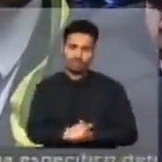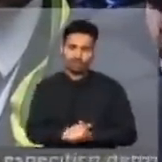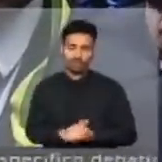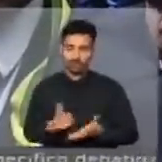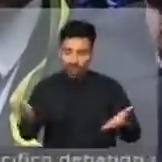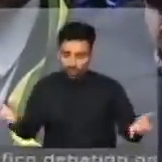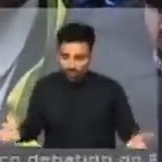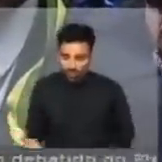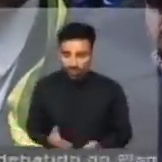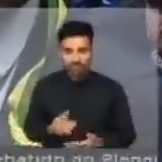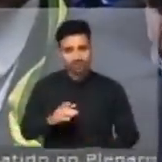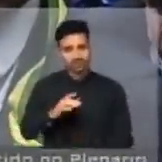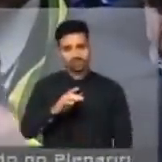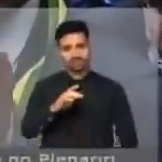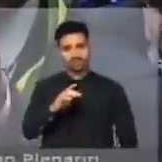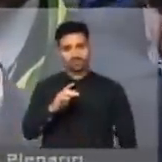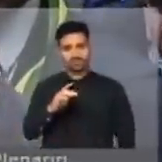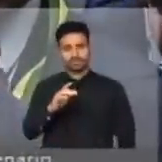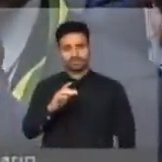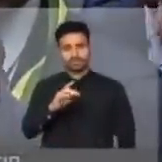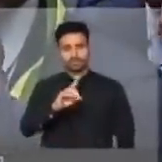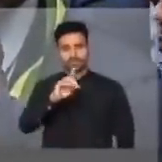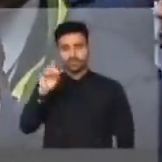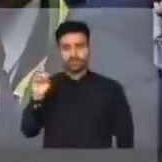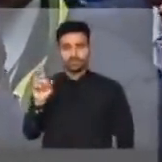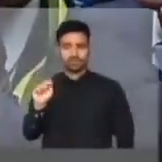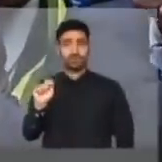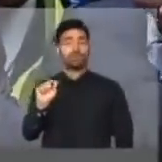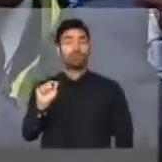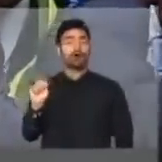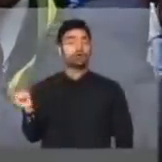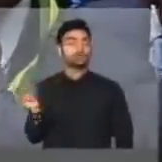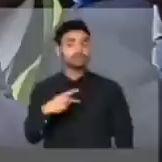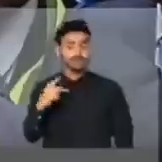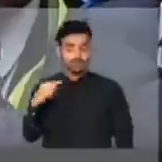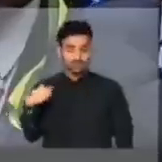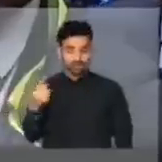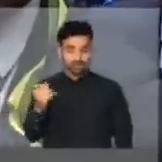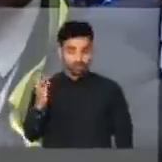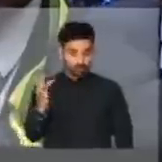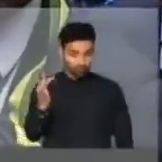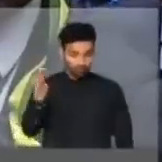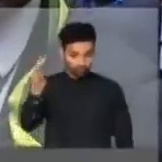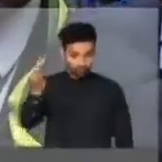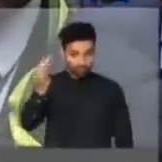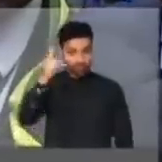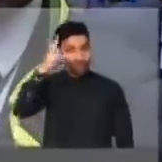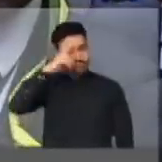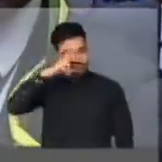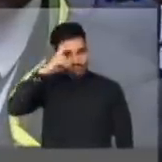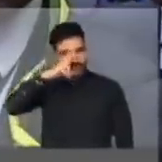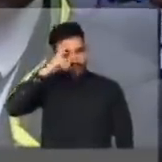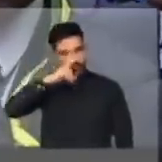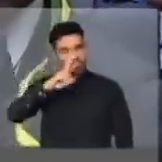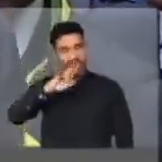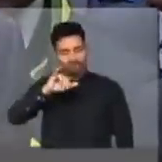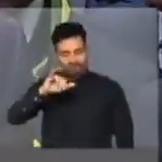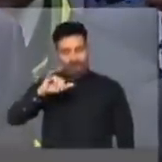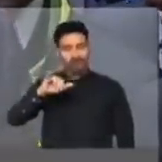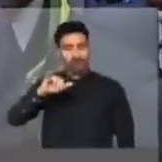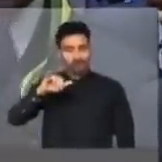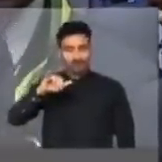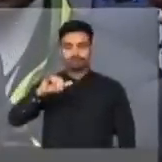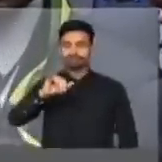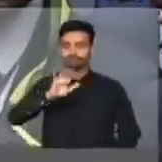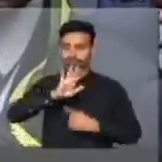Hoje é um dia onde no futuro a história vai contar que a